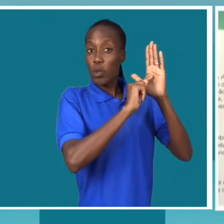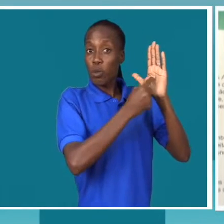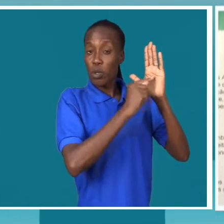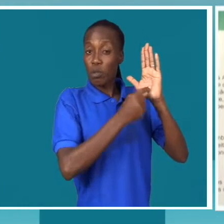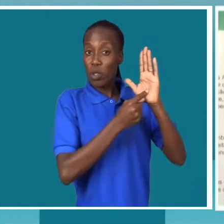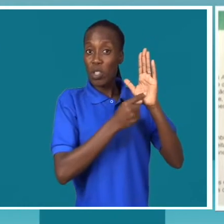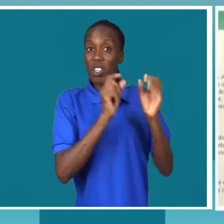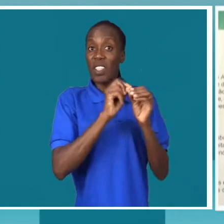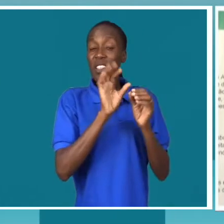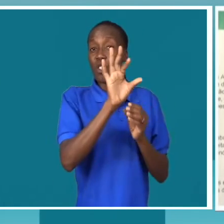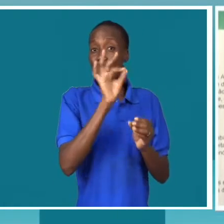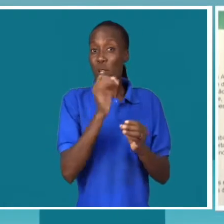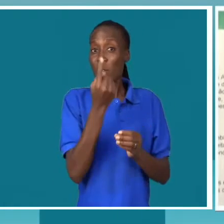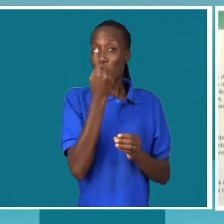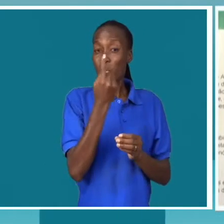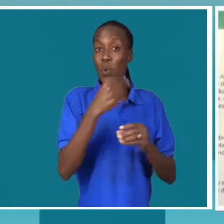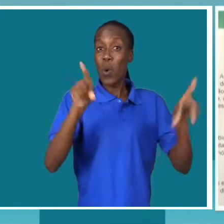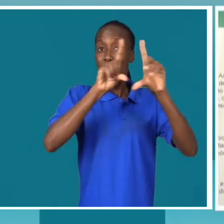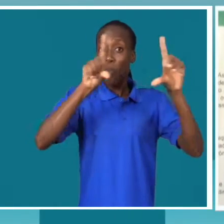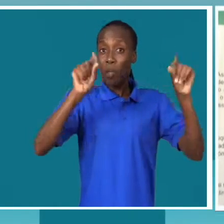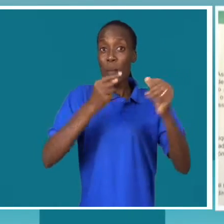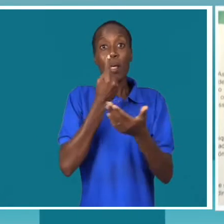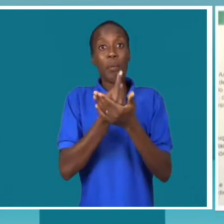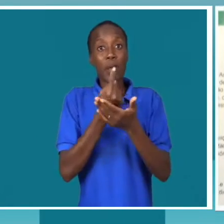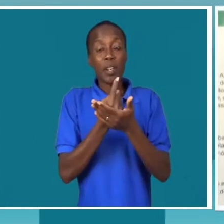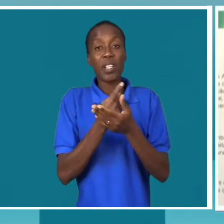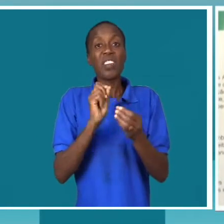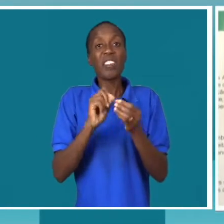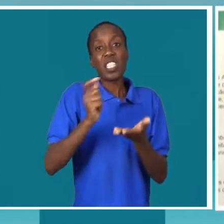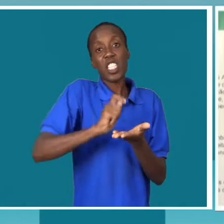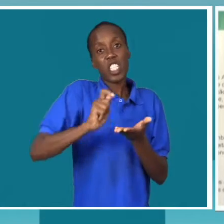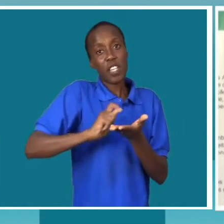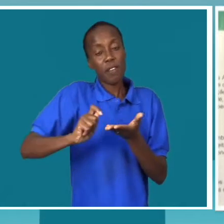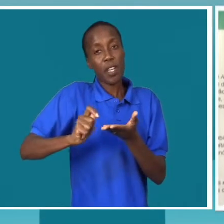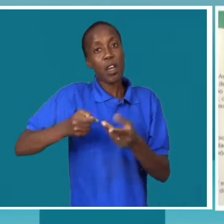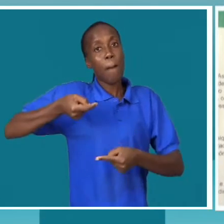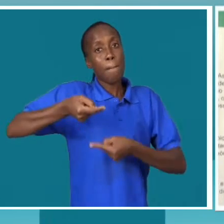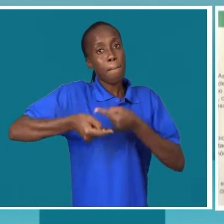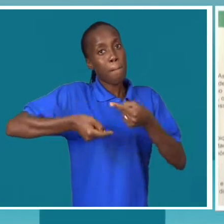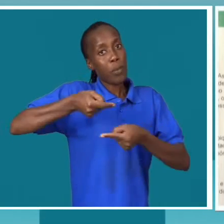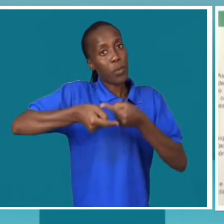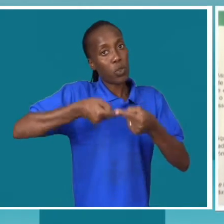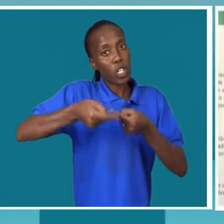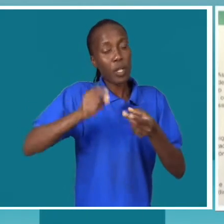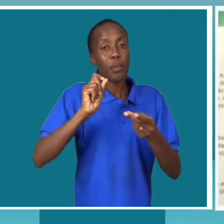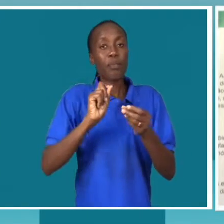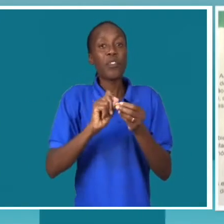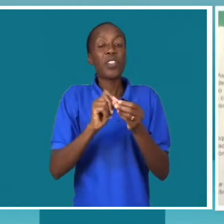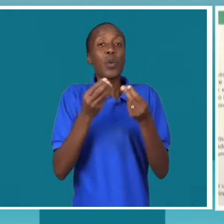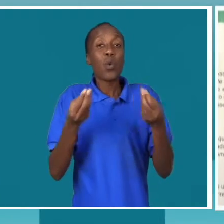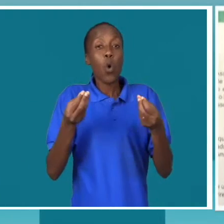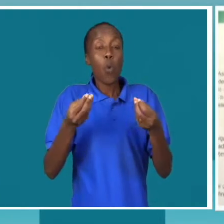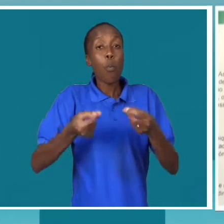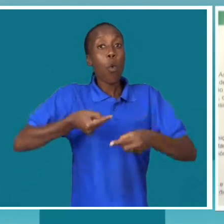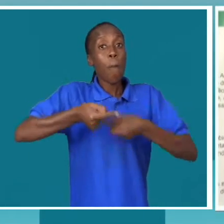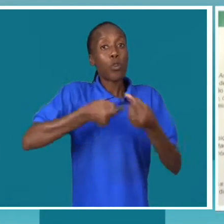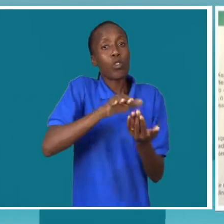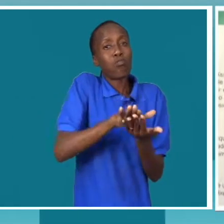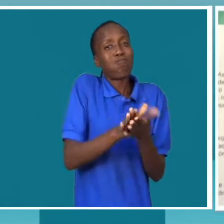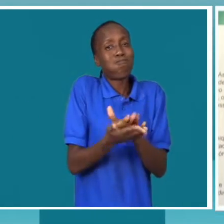uma peça importante que é o desenho do projeto. Elaboração do projeto, como é que o projeto